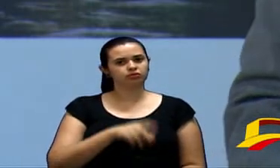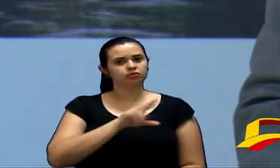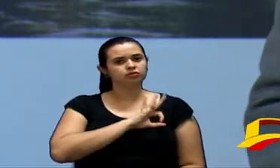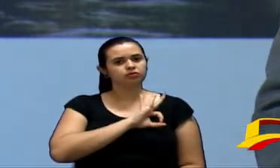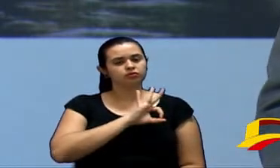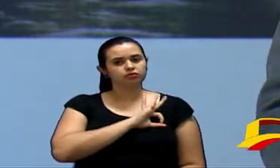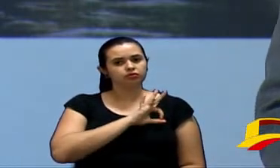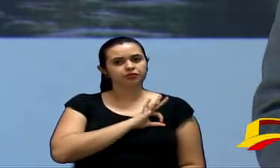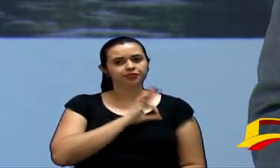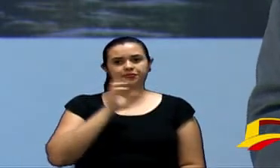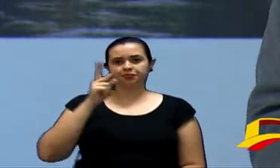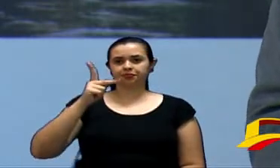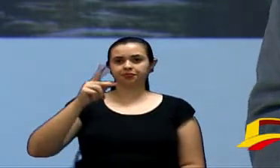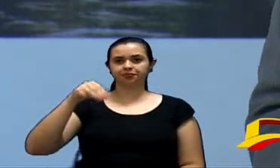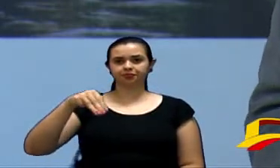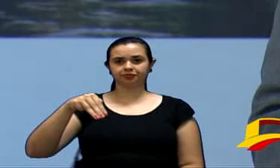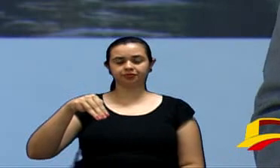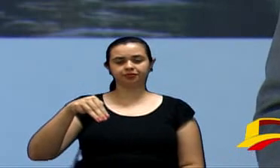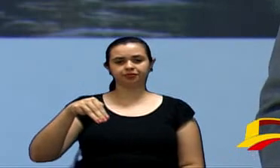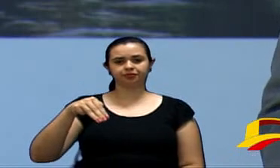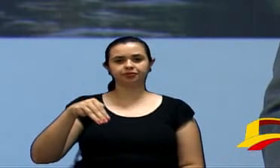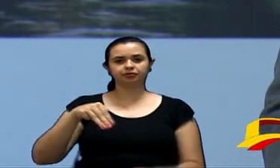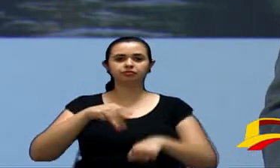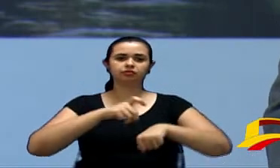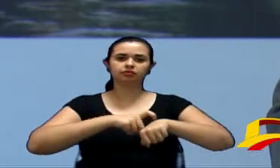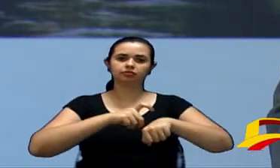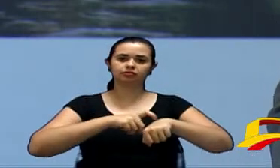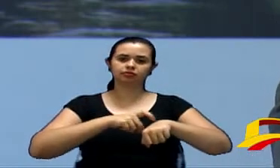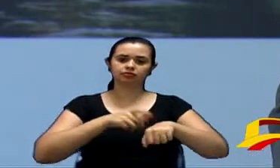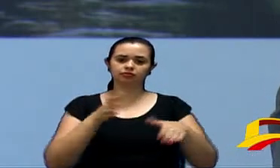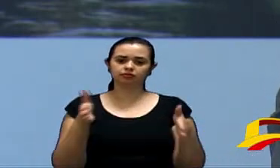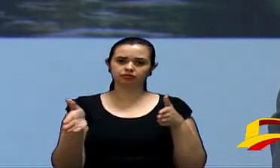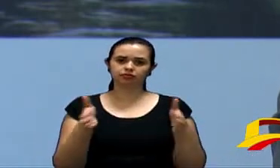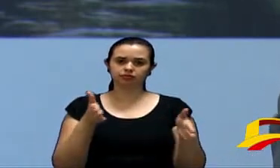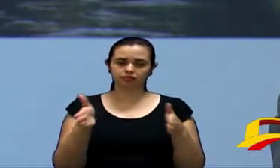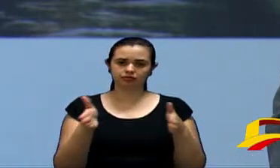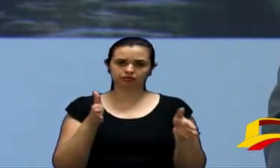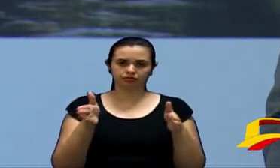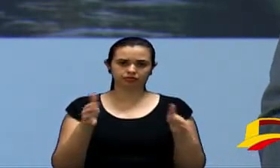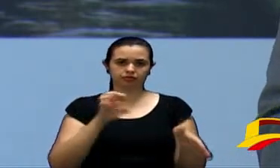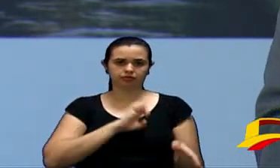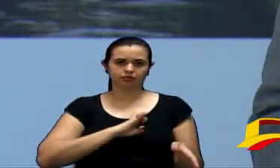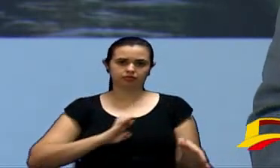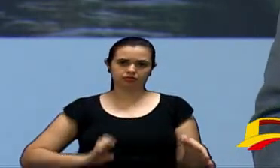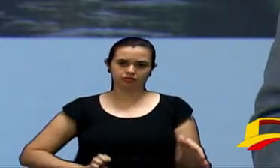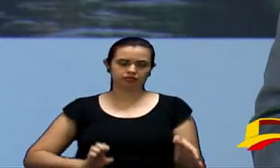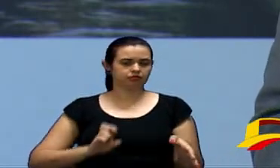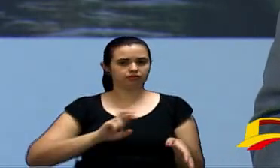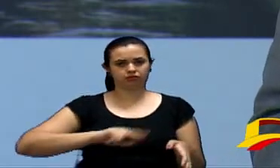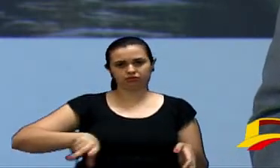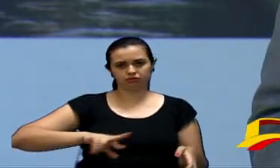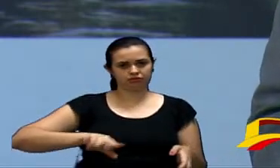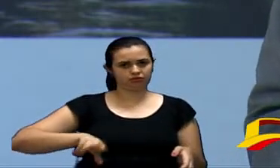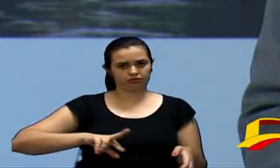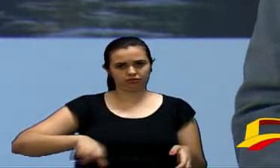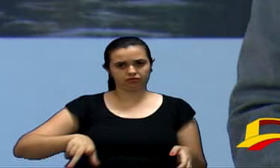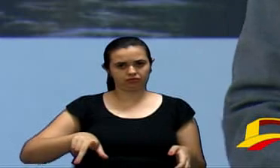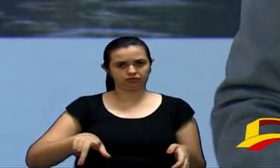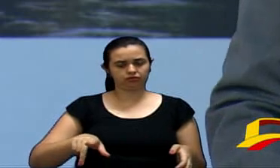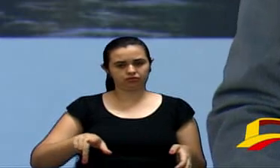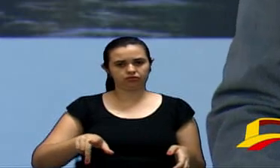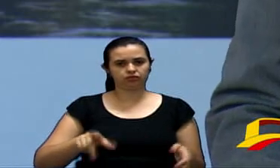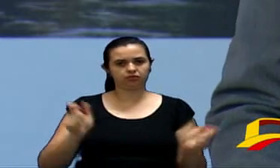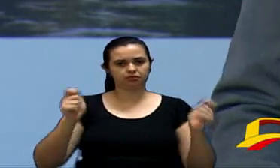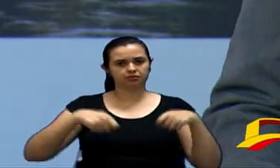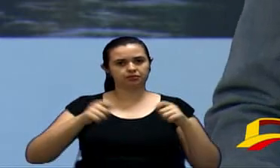Militar nos horários quando ela não está a serviço do Estado, né? É um convênio que já foi discutido aqui